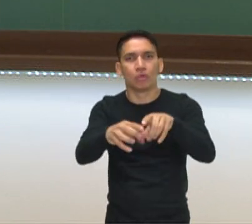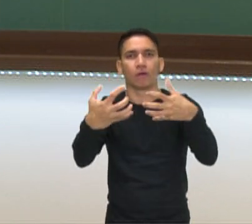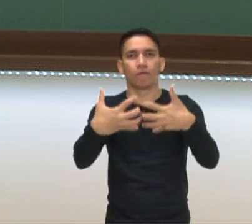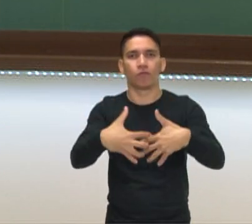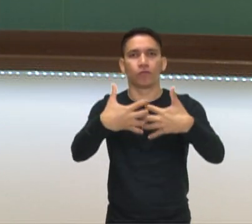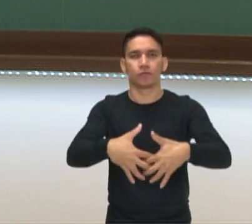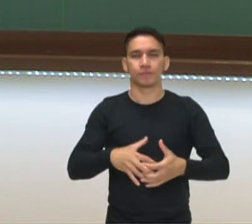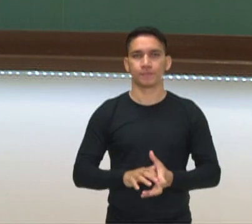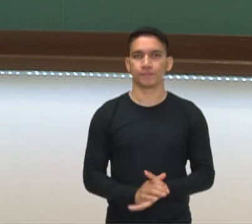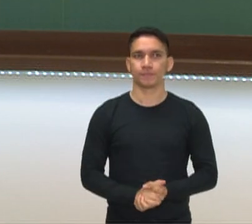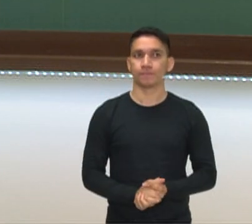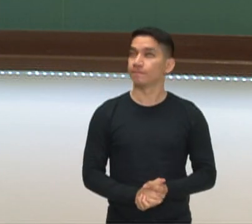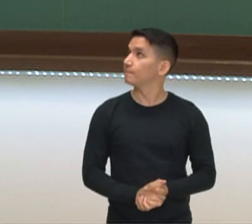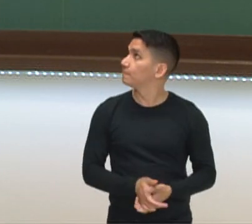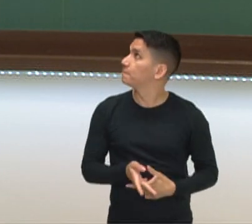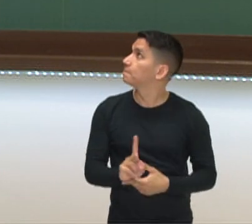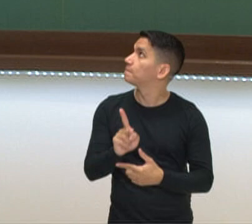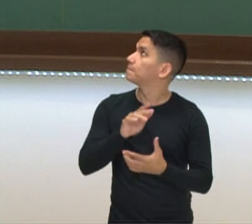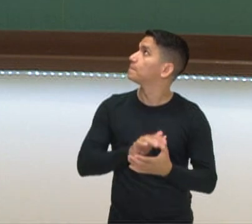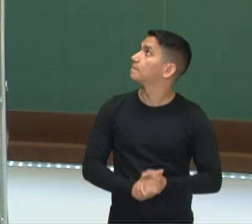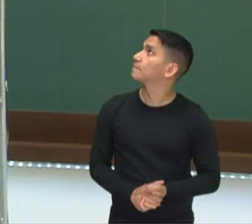funcionamento. Vamos lá.